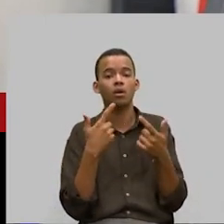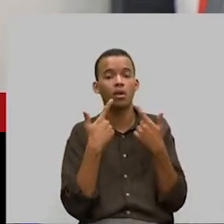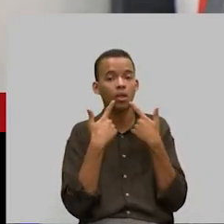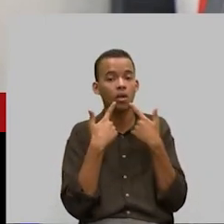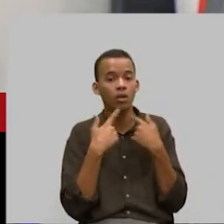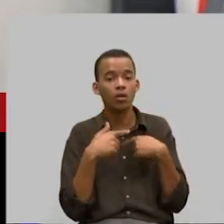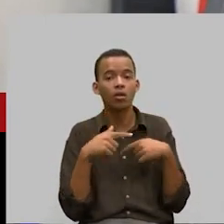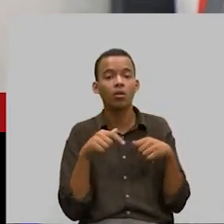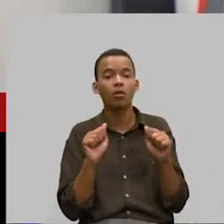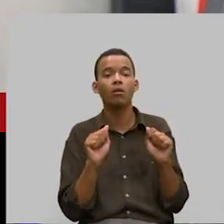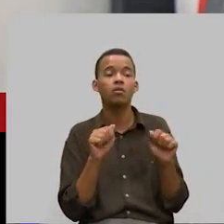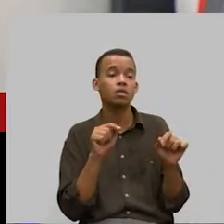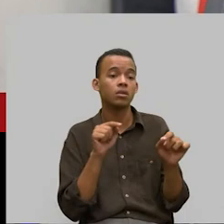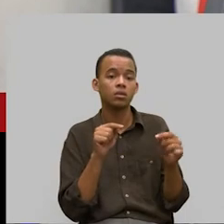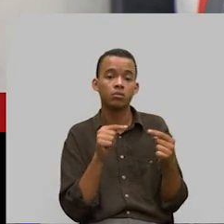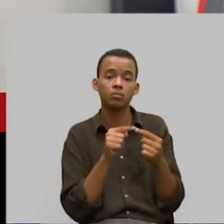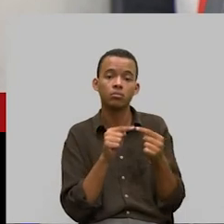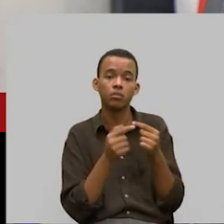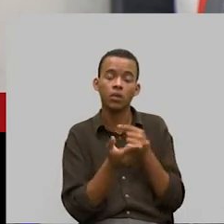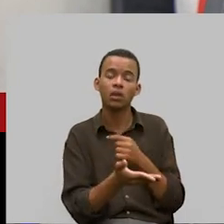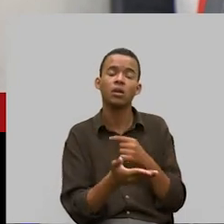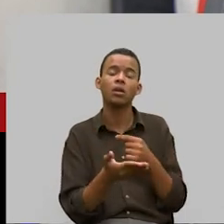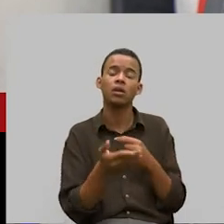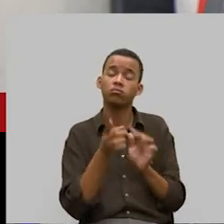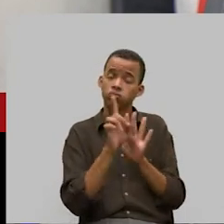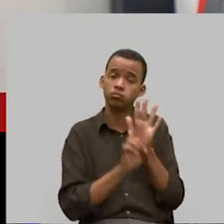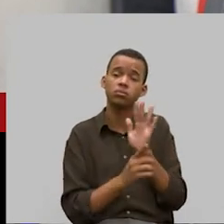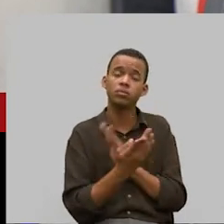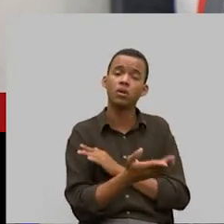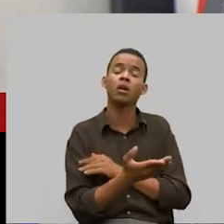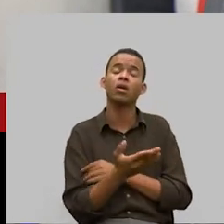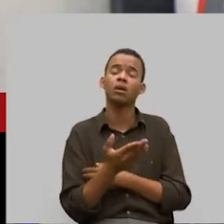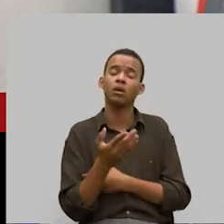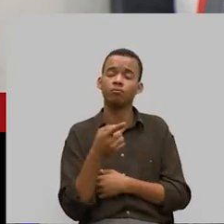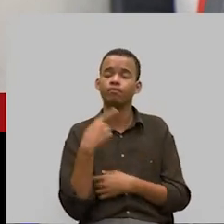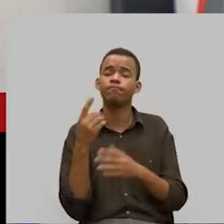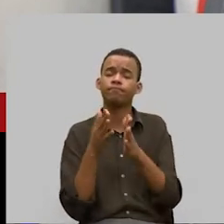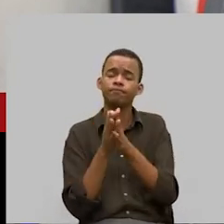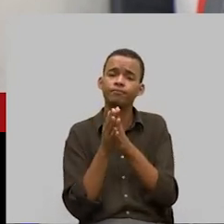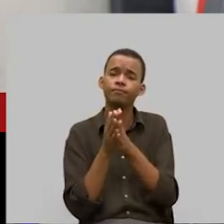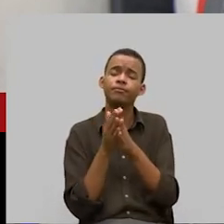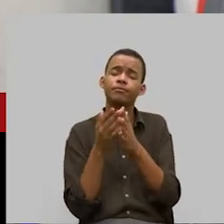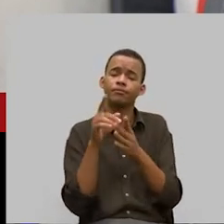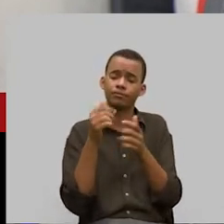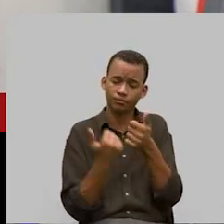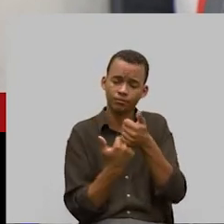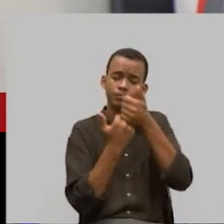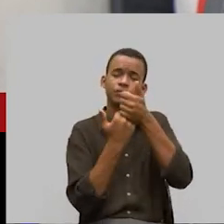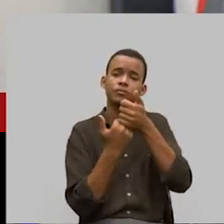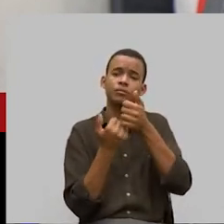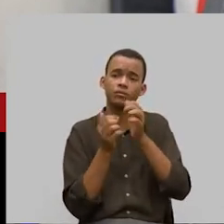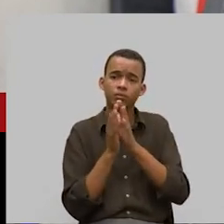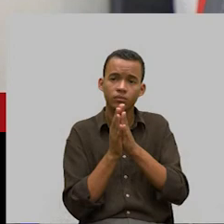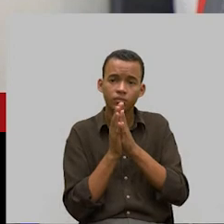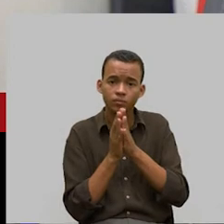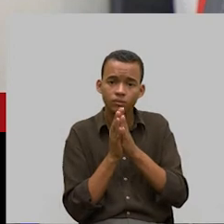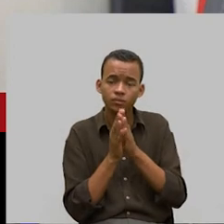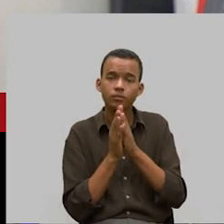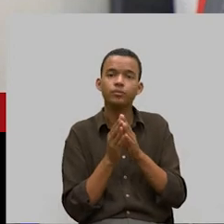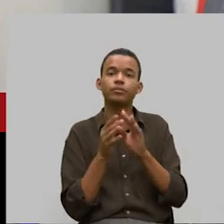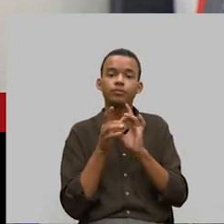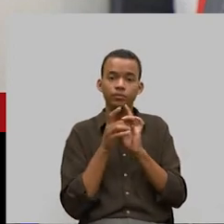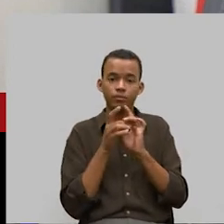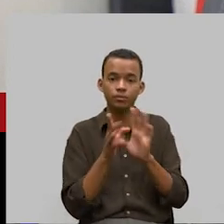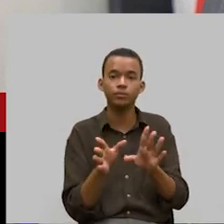e nós estamos aqui para dar esse suporte a gente pede para que façam isso libera o